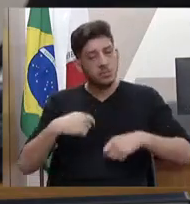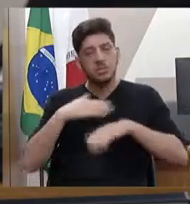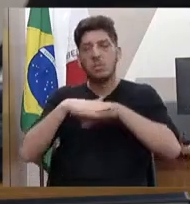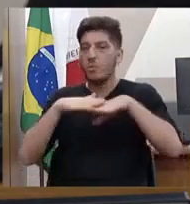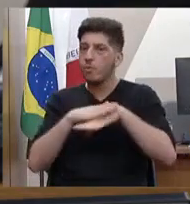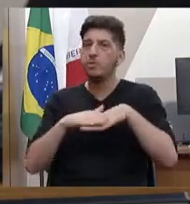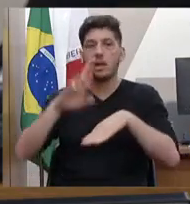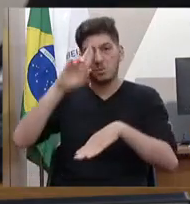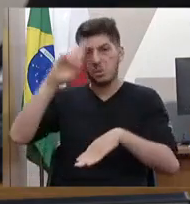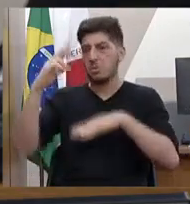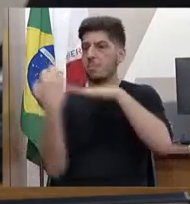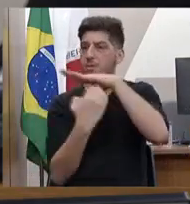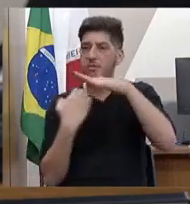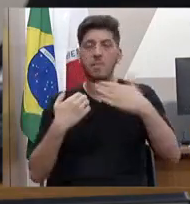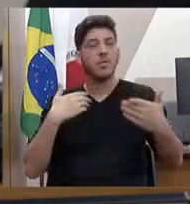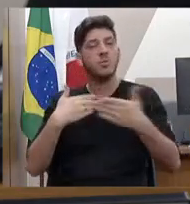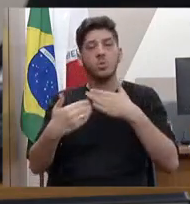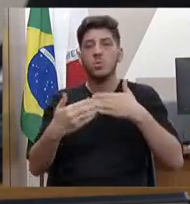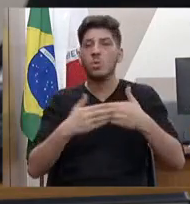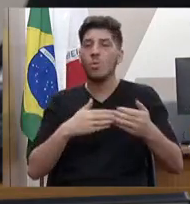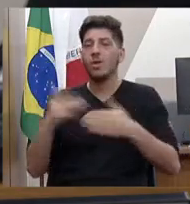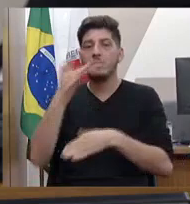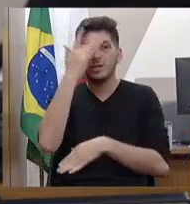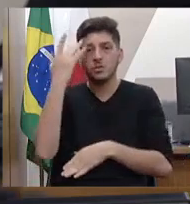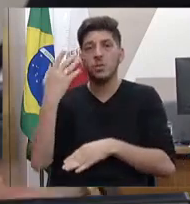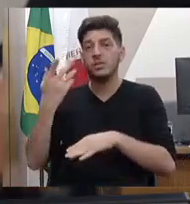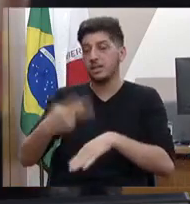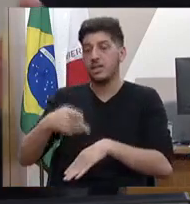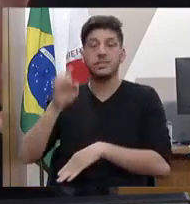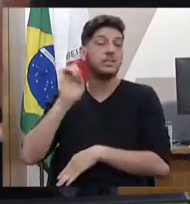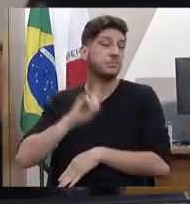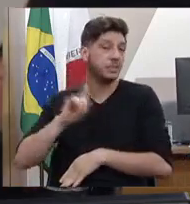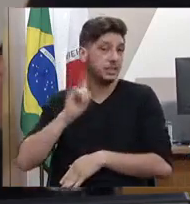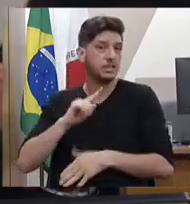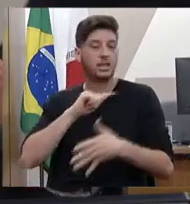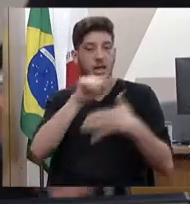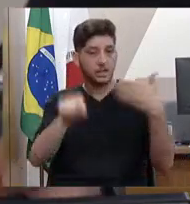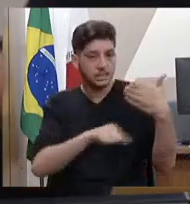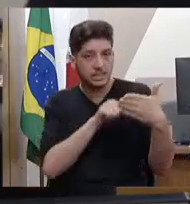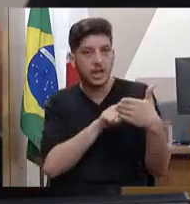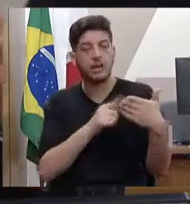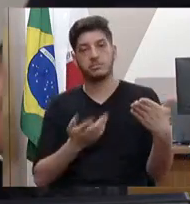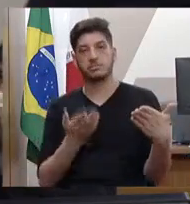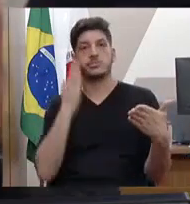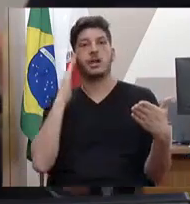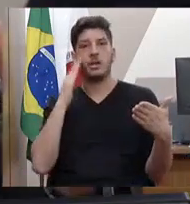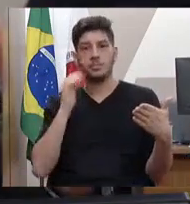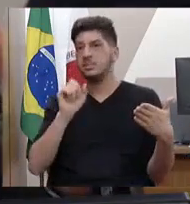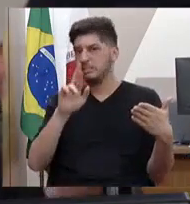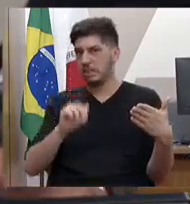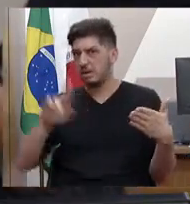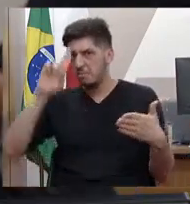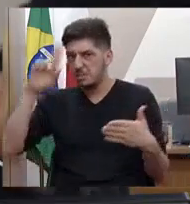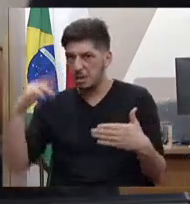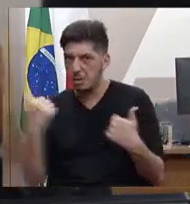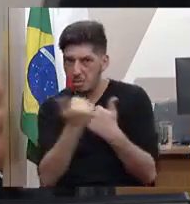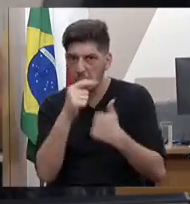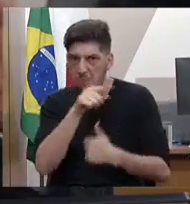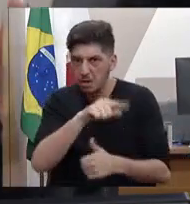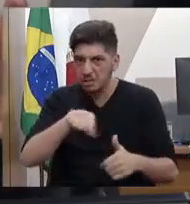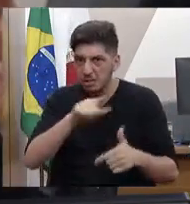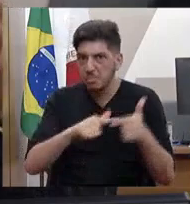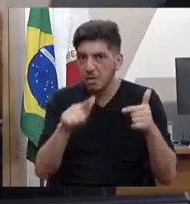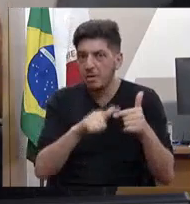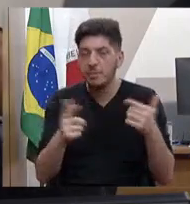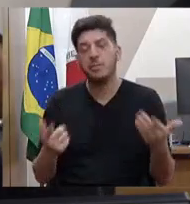de todo o estado não é possível que nós temos o empresariado vai ser conivente com tudo que está acontecendo Eu tenho que